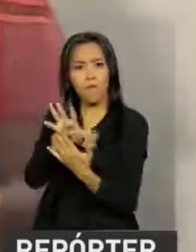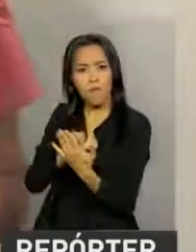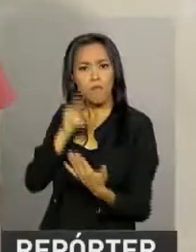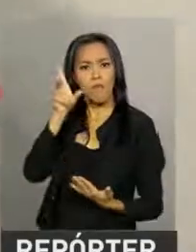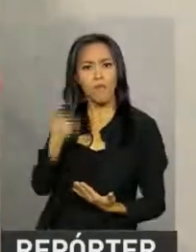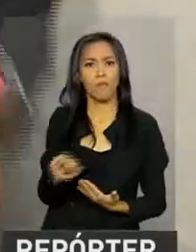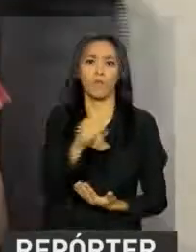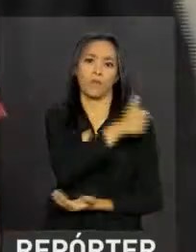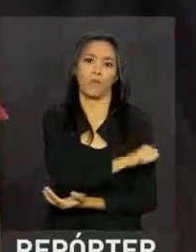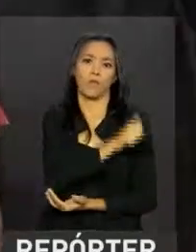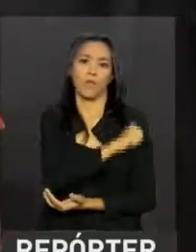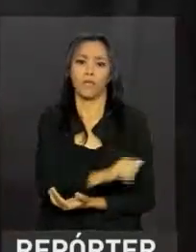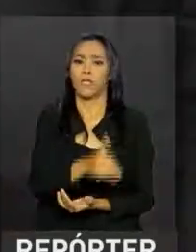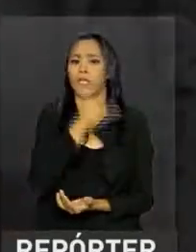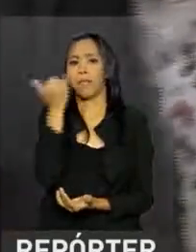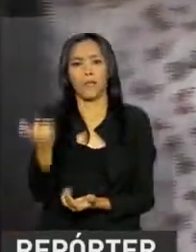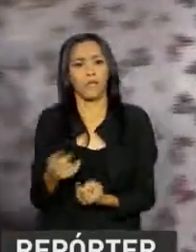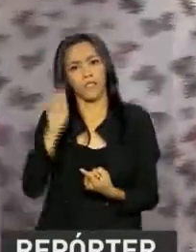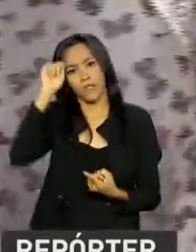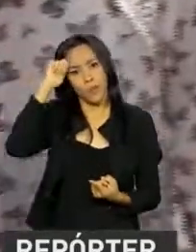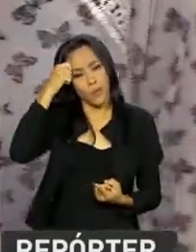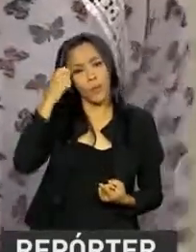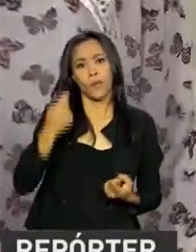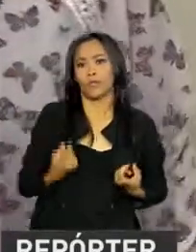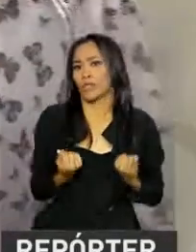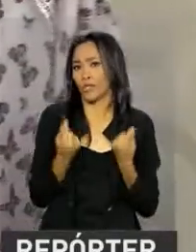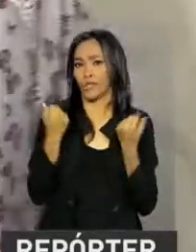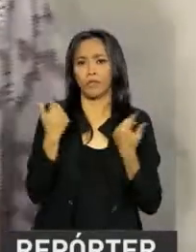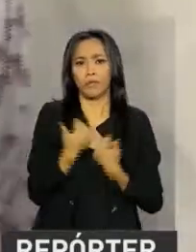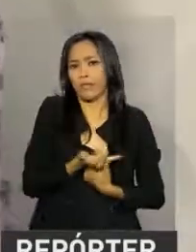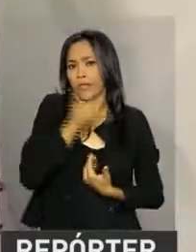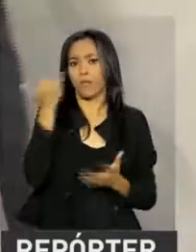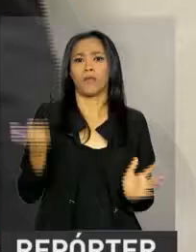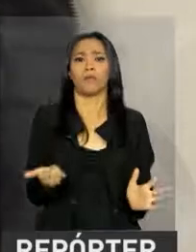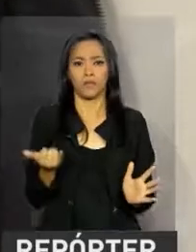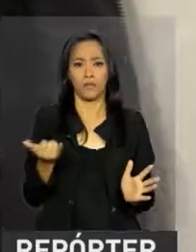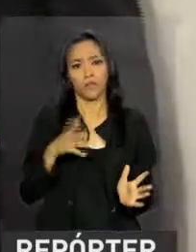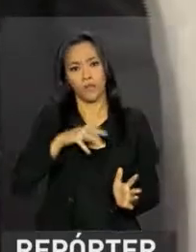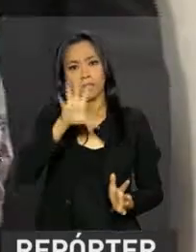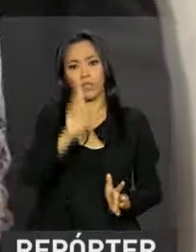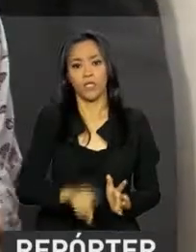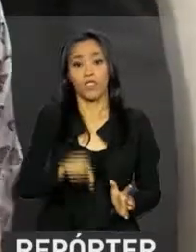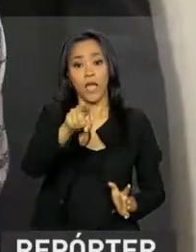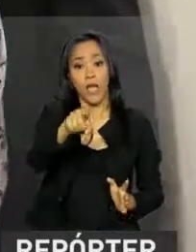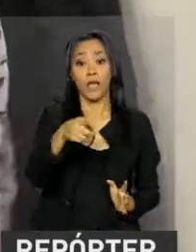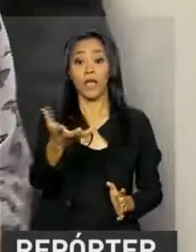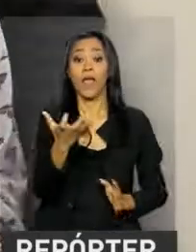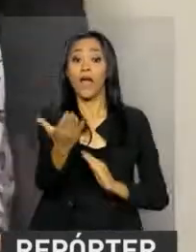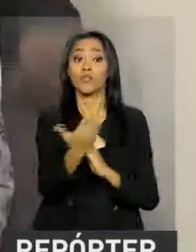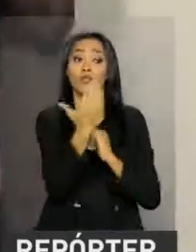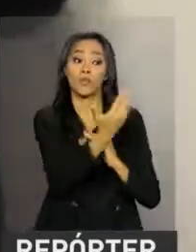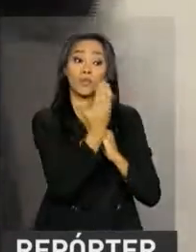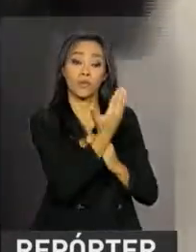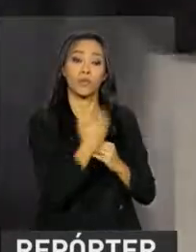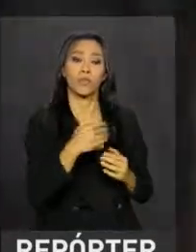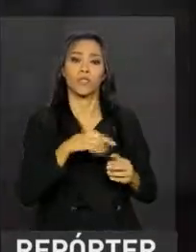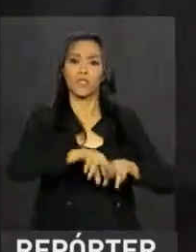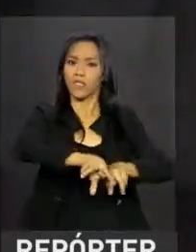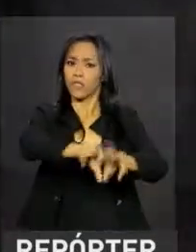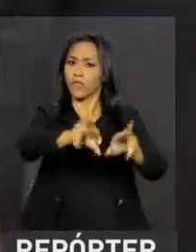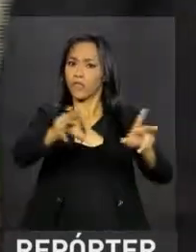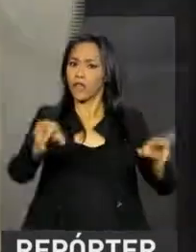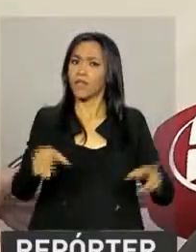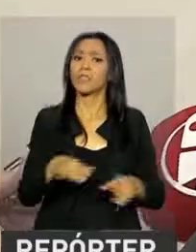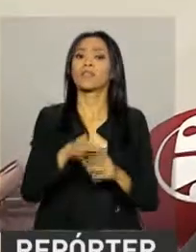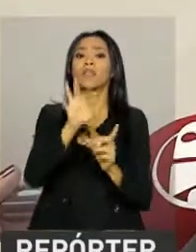independente da cor raça ou condição social das mulheres para isso a ministra quer a ajuda de entidades como defensorias